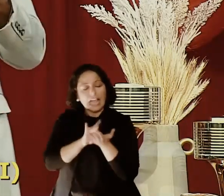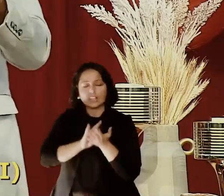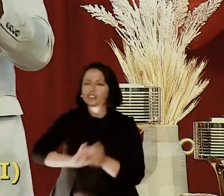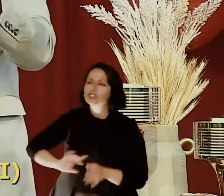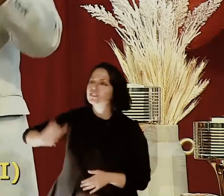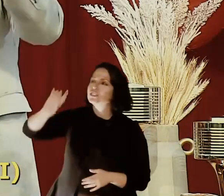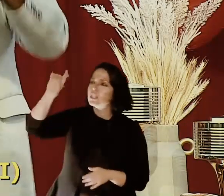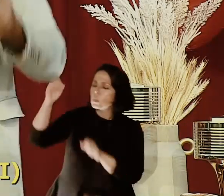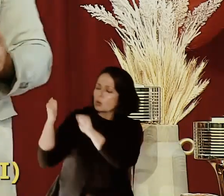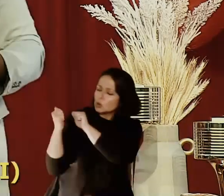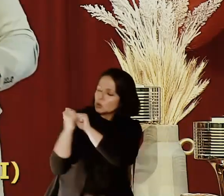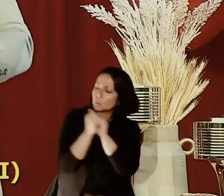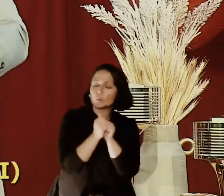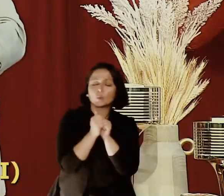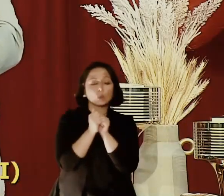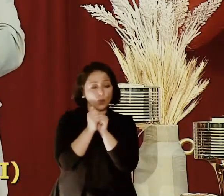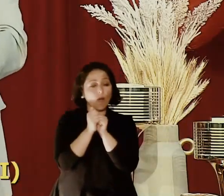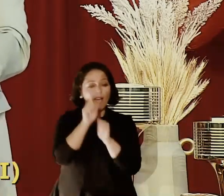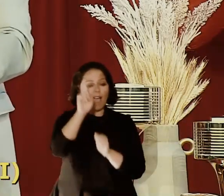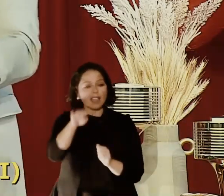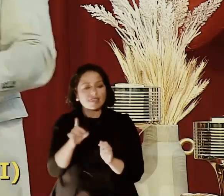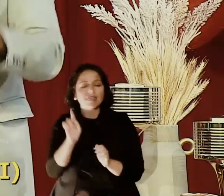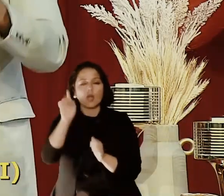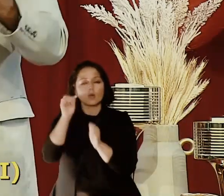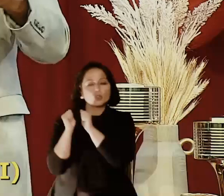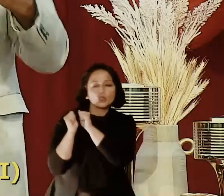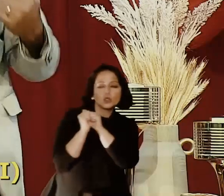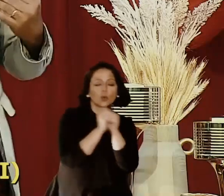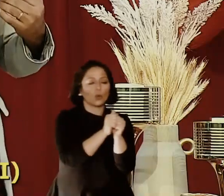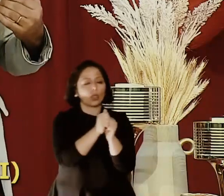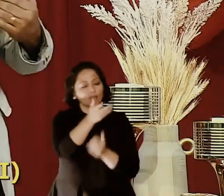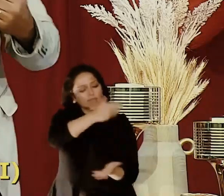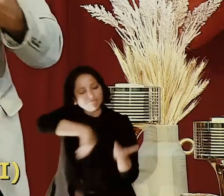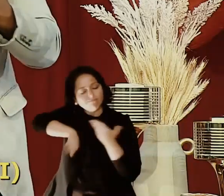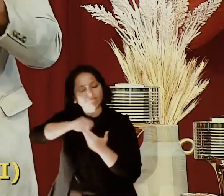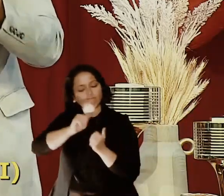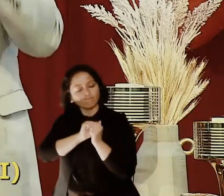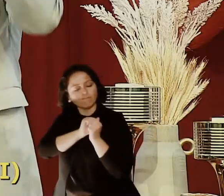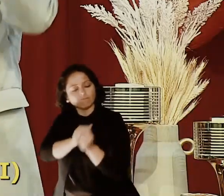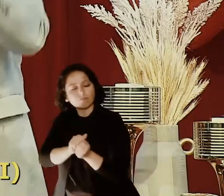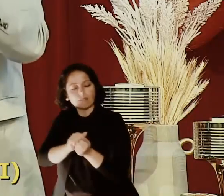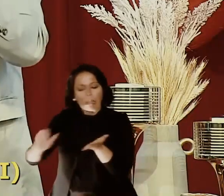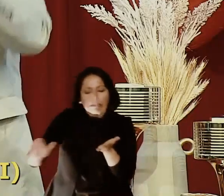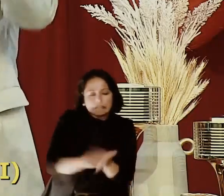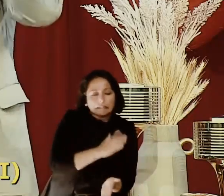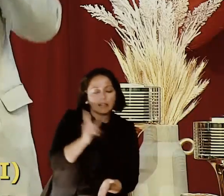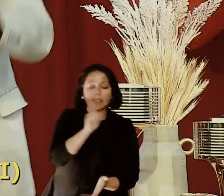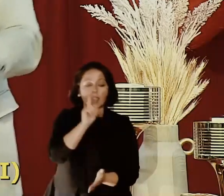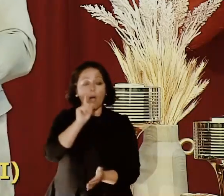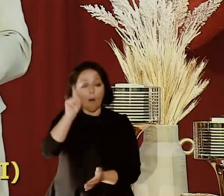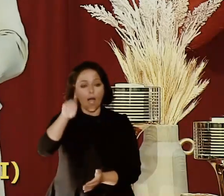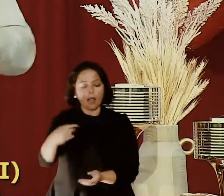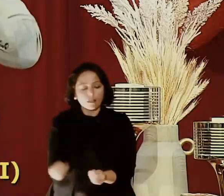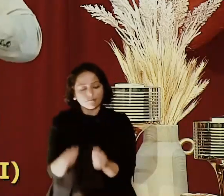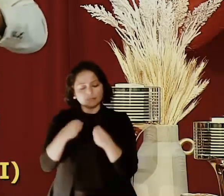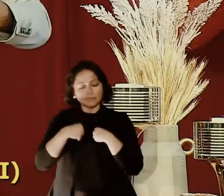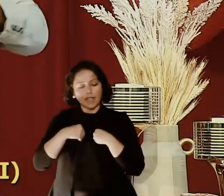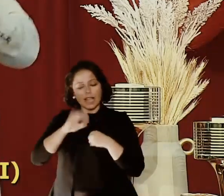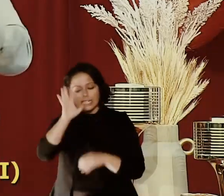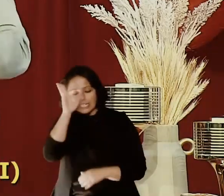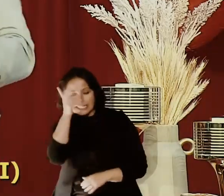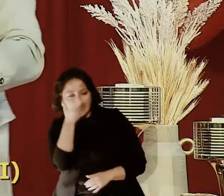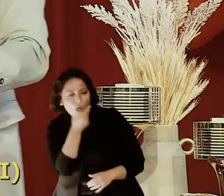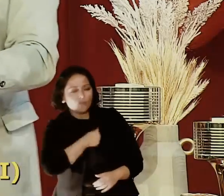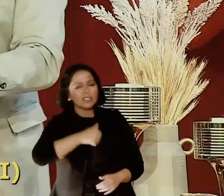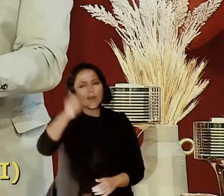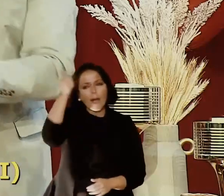Deus, ele está conosco, Emmanuel, e não está para destruir-nos, mas para a nossa salvação, para a